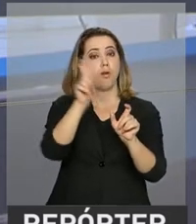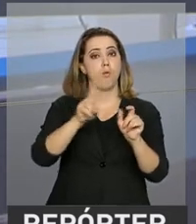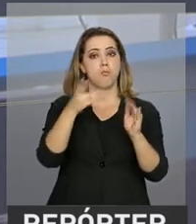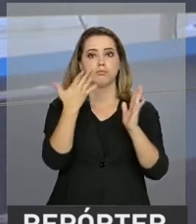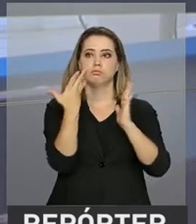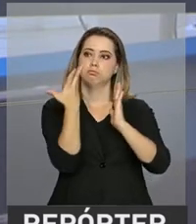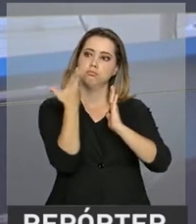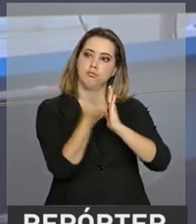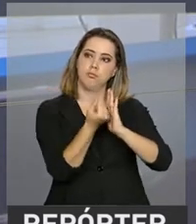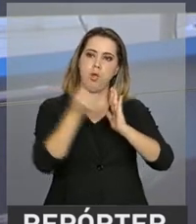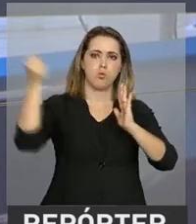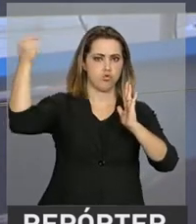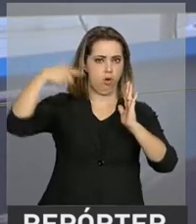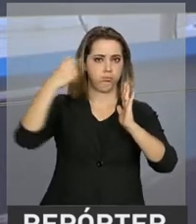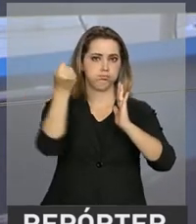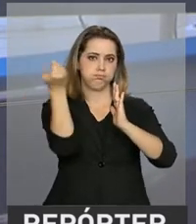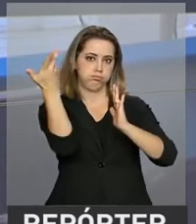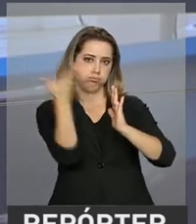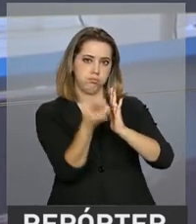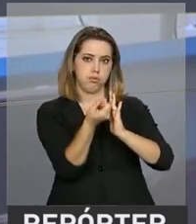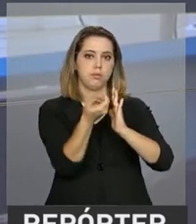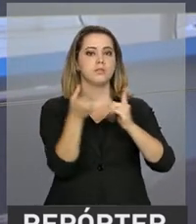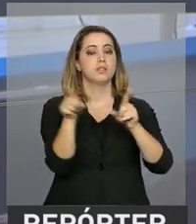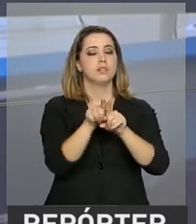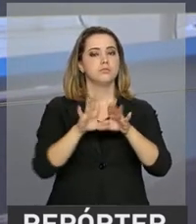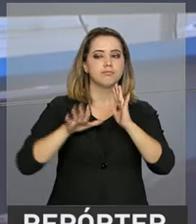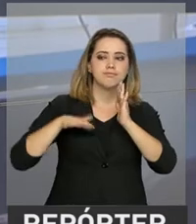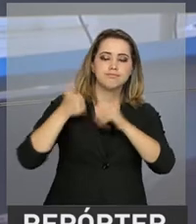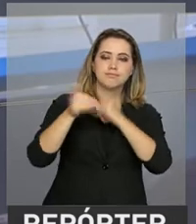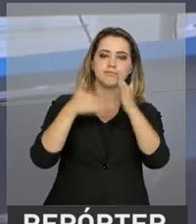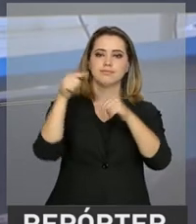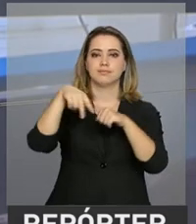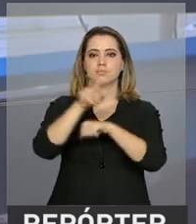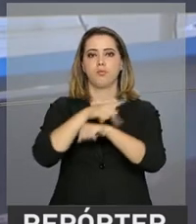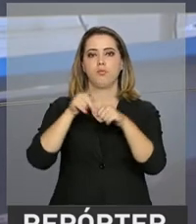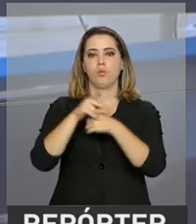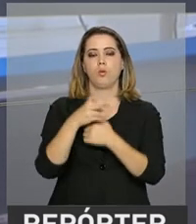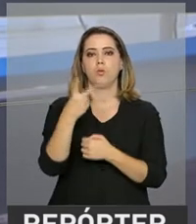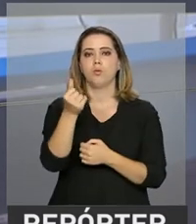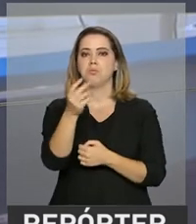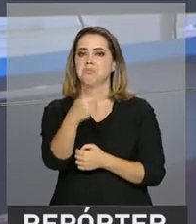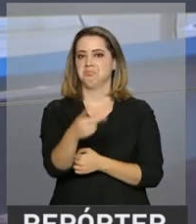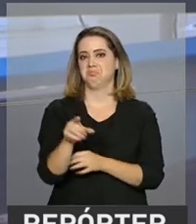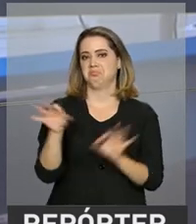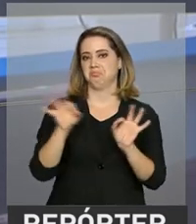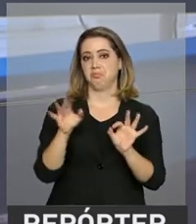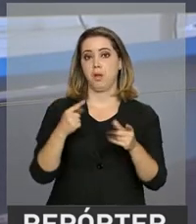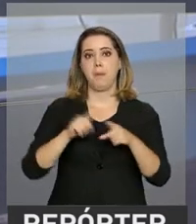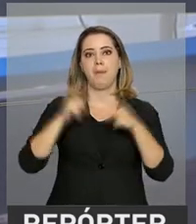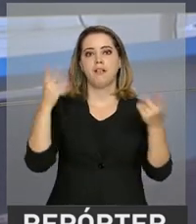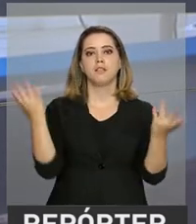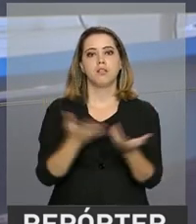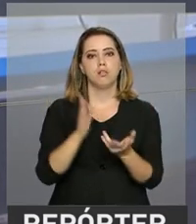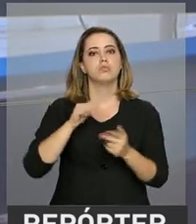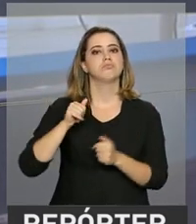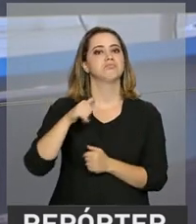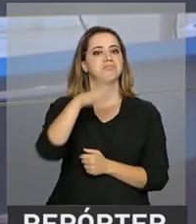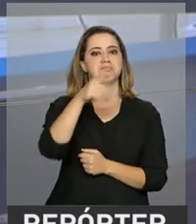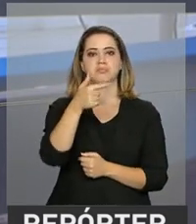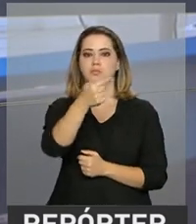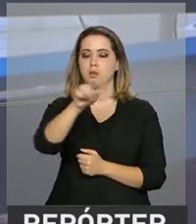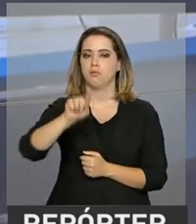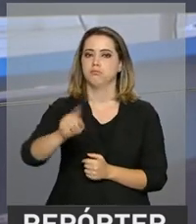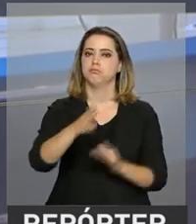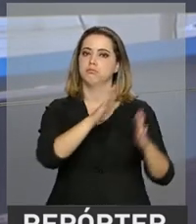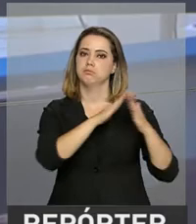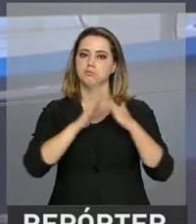exemplo. E esse tipo de geração cresceu no país. Em 2012, ela quase nem existia. Agora, o número de imóveis com essa tecnologia